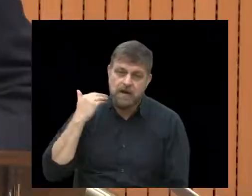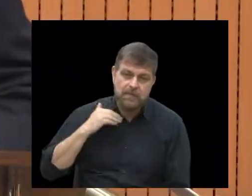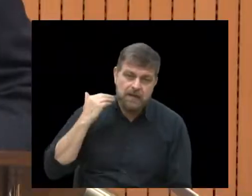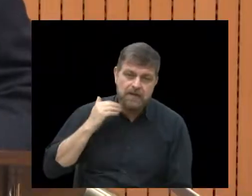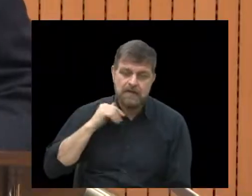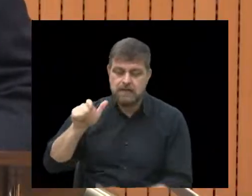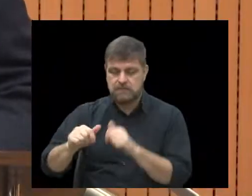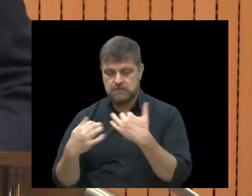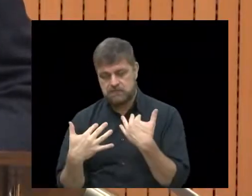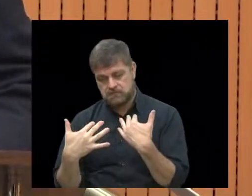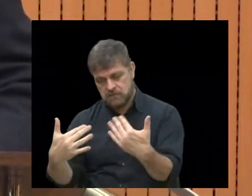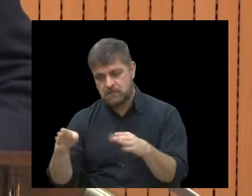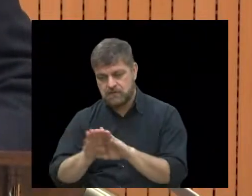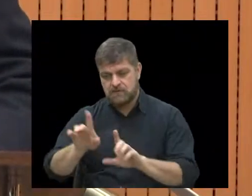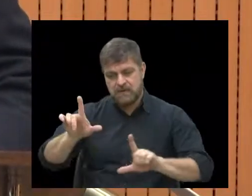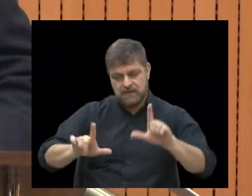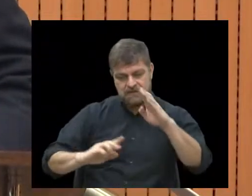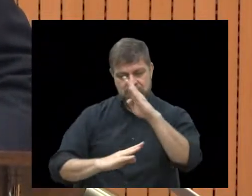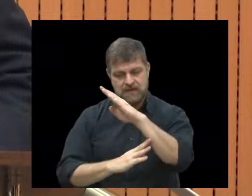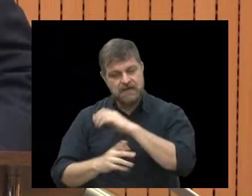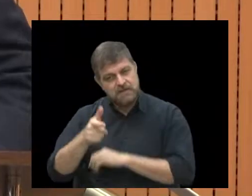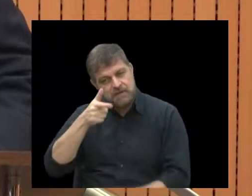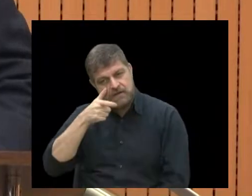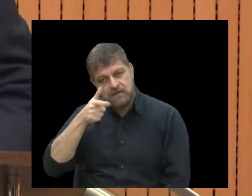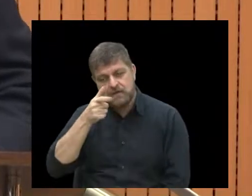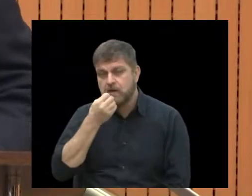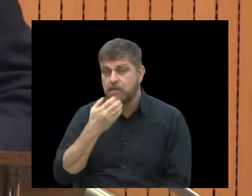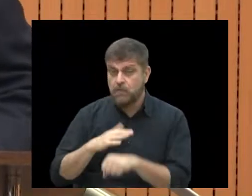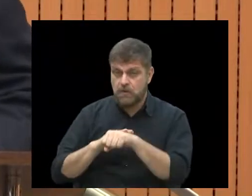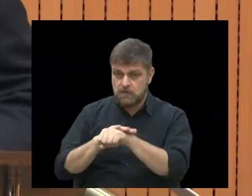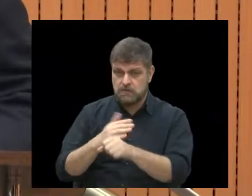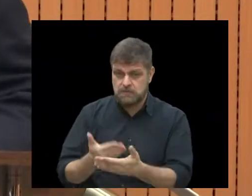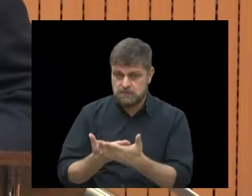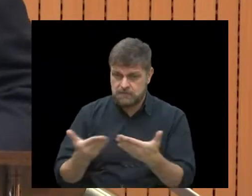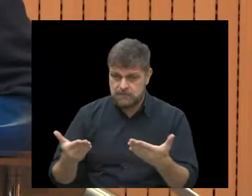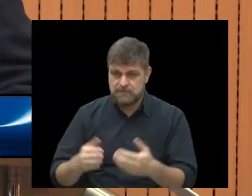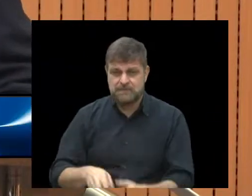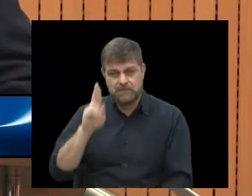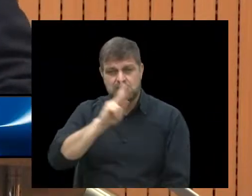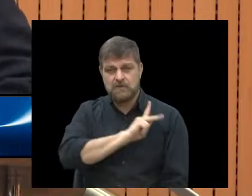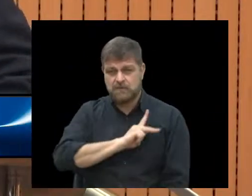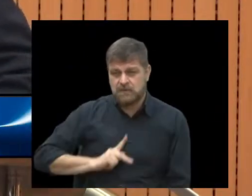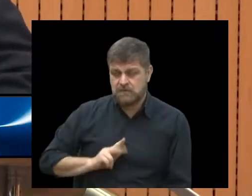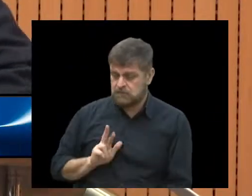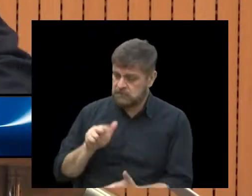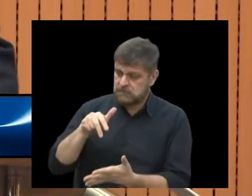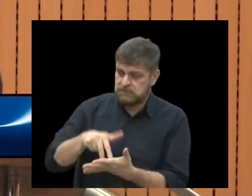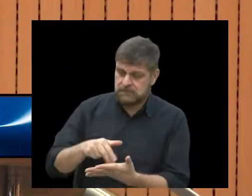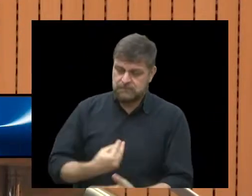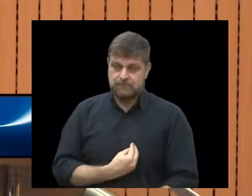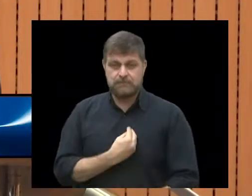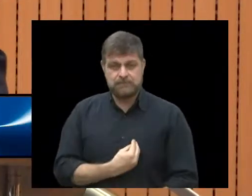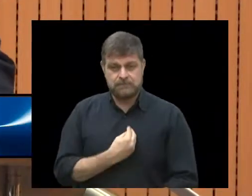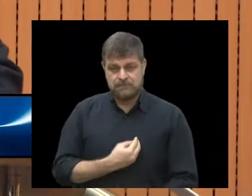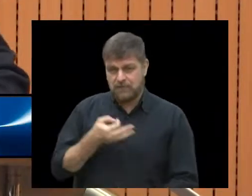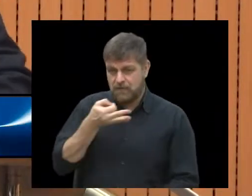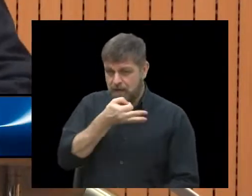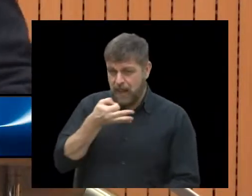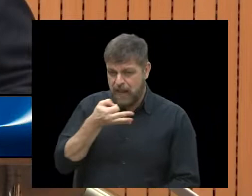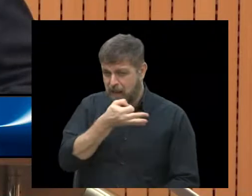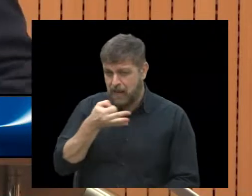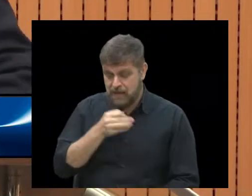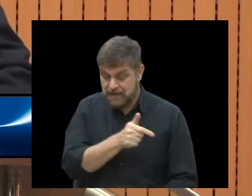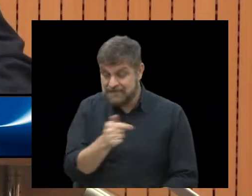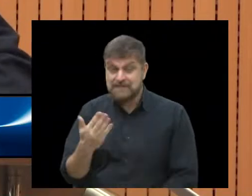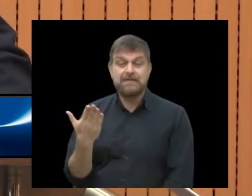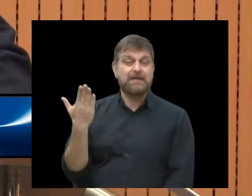público presente, público que nos assiste pela TV Câmara, meu boa noite. Senhor presidente, eu venho aqui nessa tribuna dizer que na